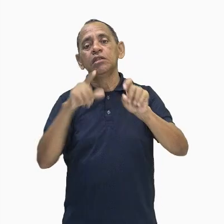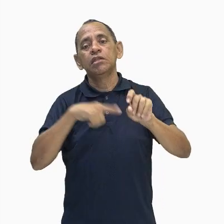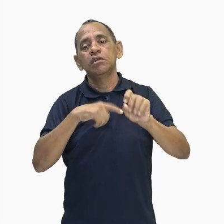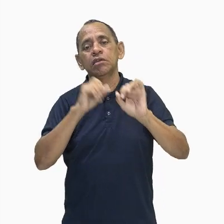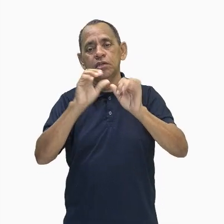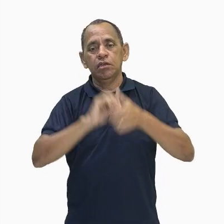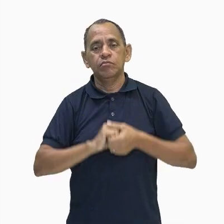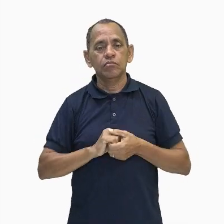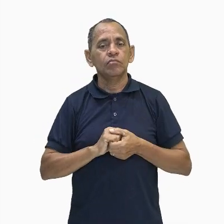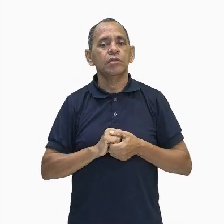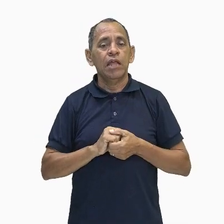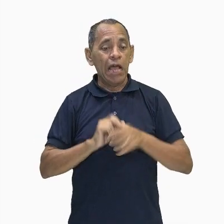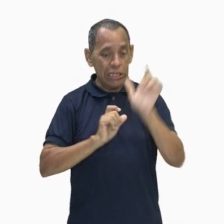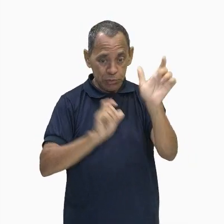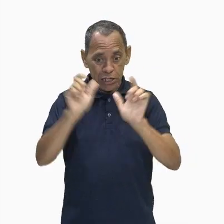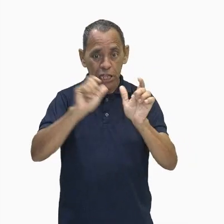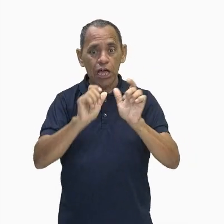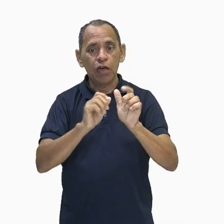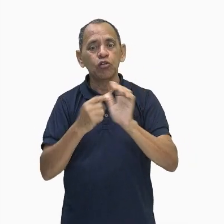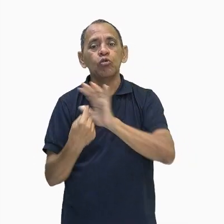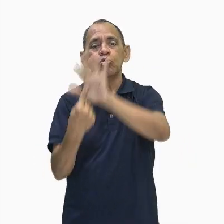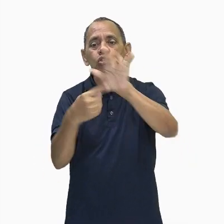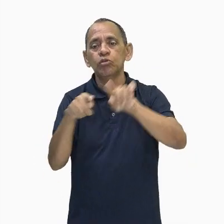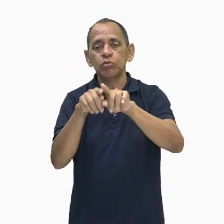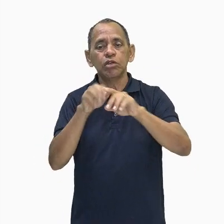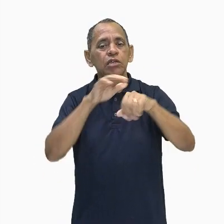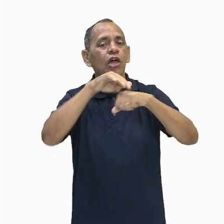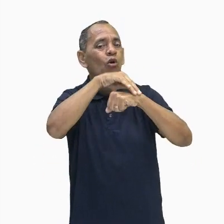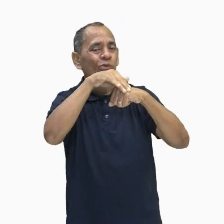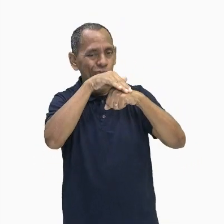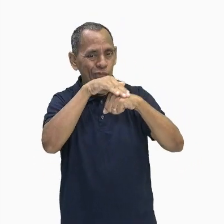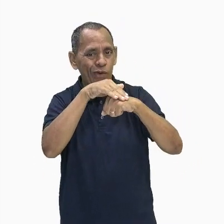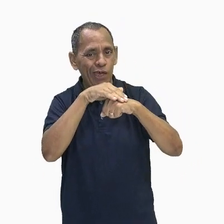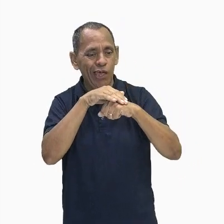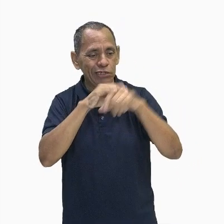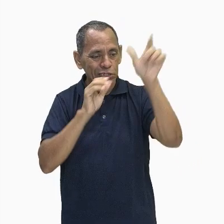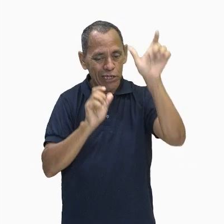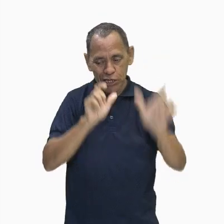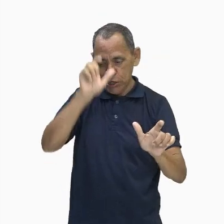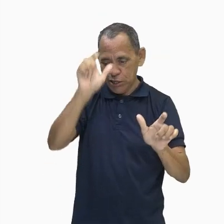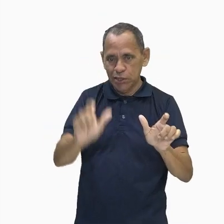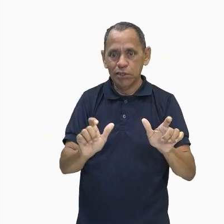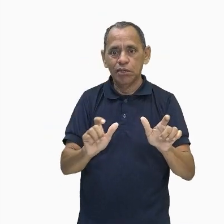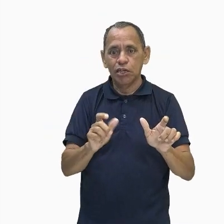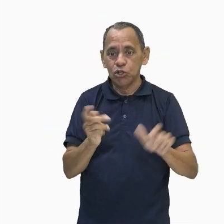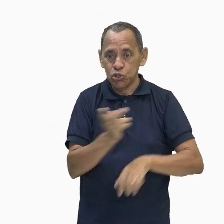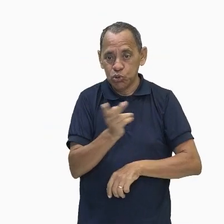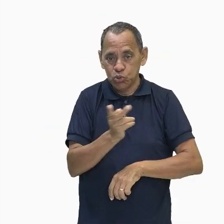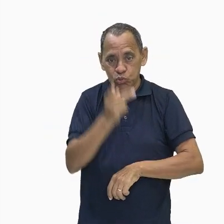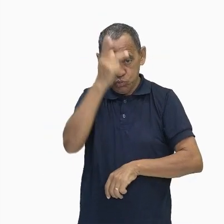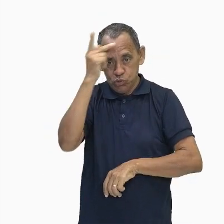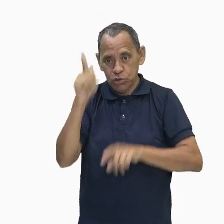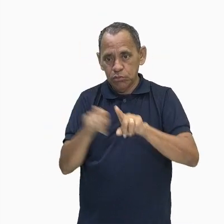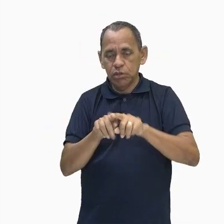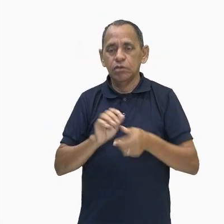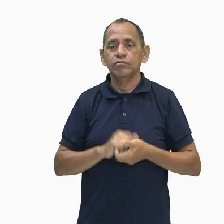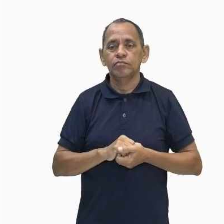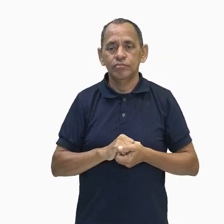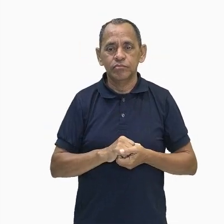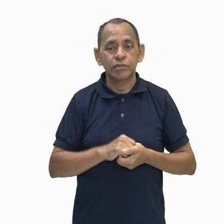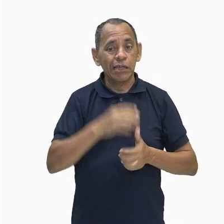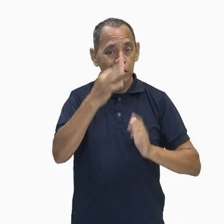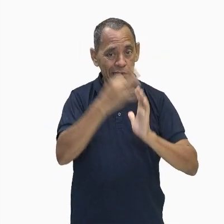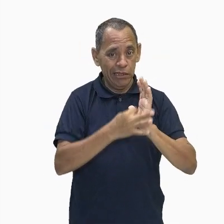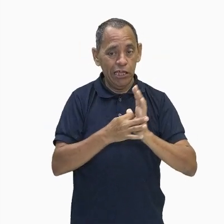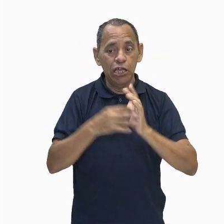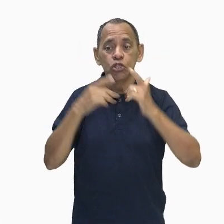a conversa entre o menino e a Zefa. Então, este é um exemplo de texto que é misto, texto de linguagem mista. E lembra